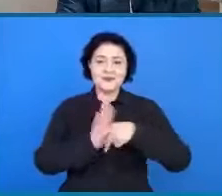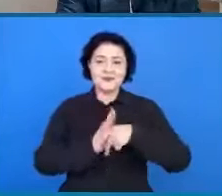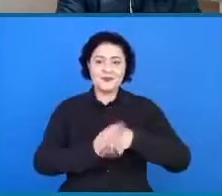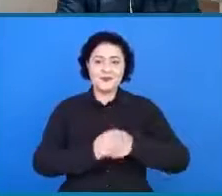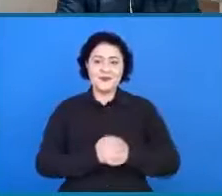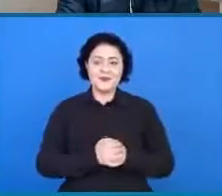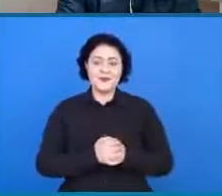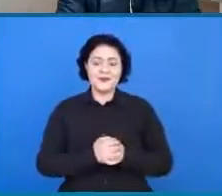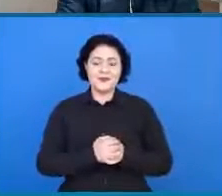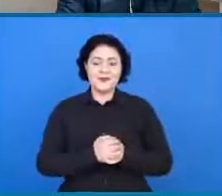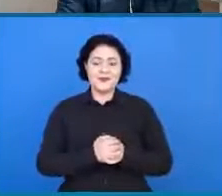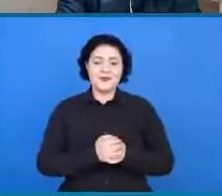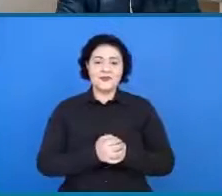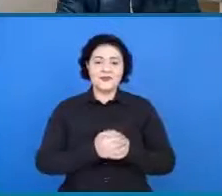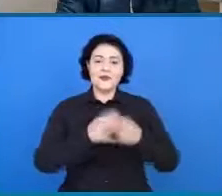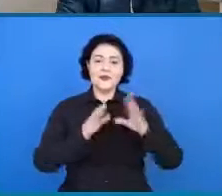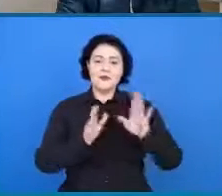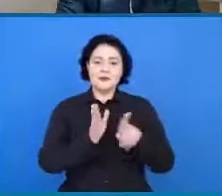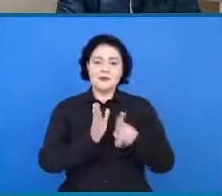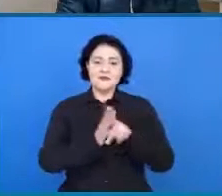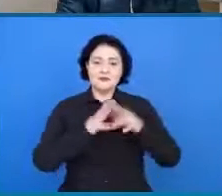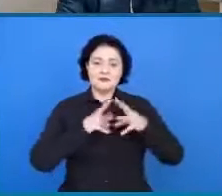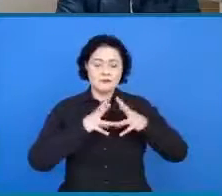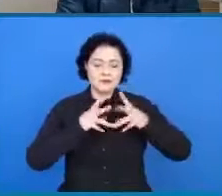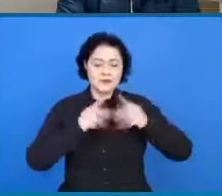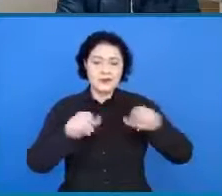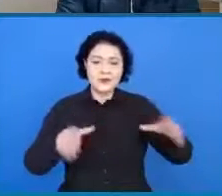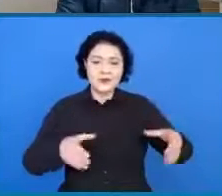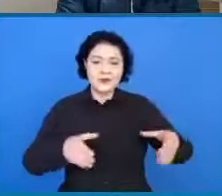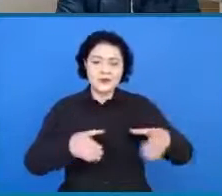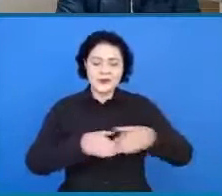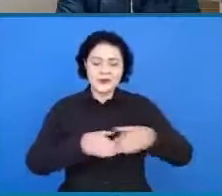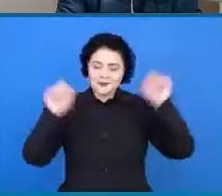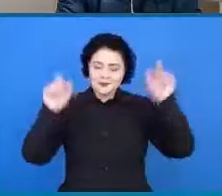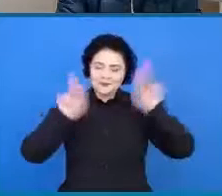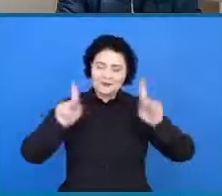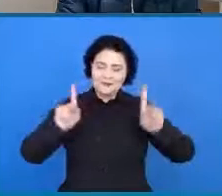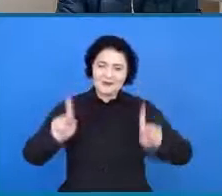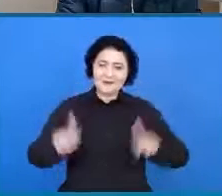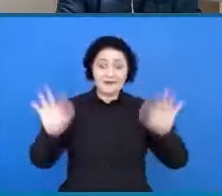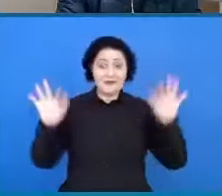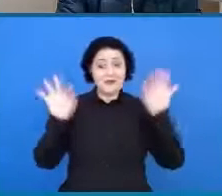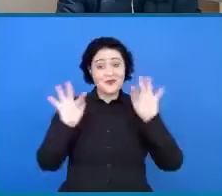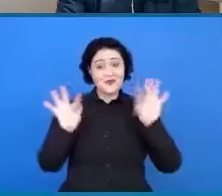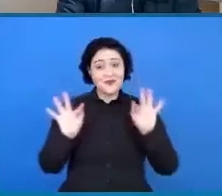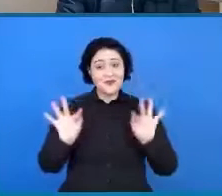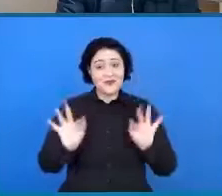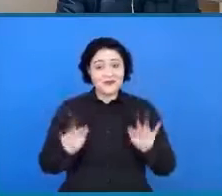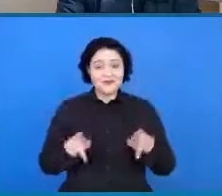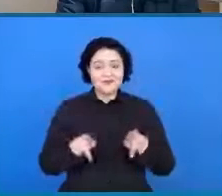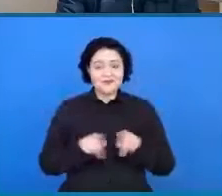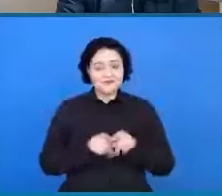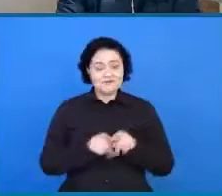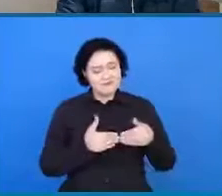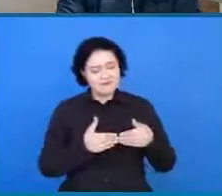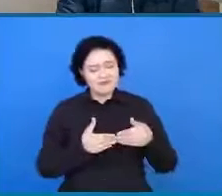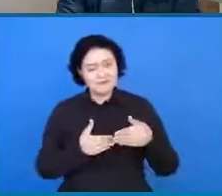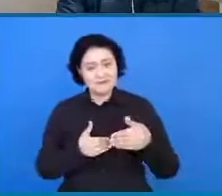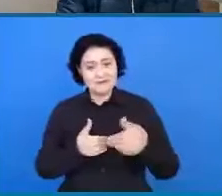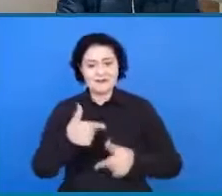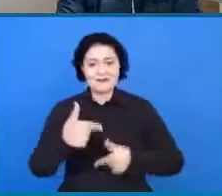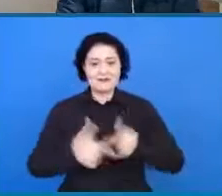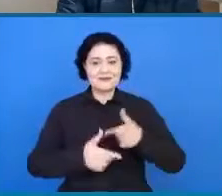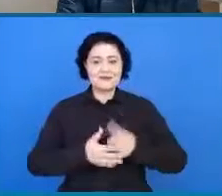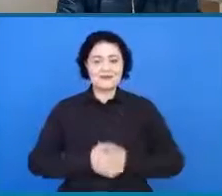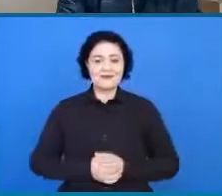ele desejar desejava a minha toda equipe muita paz muita felicidade que prosseguisse nos com esse trabalho